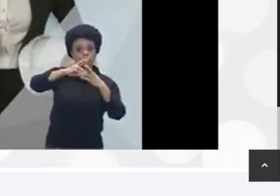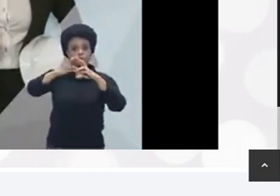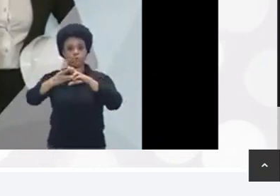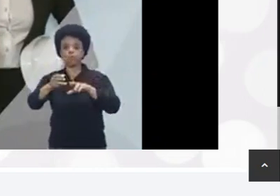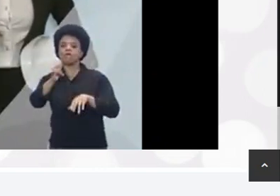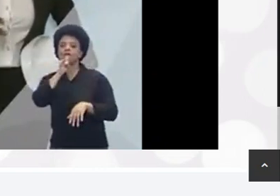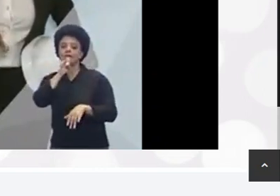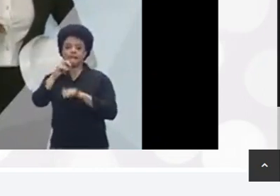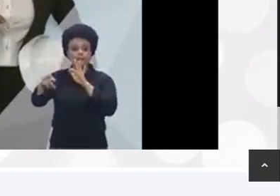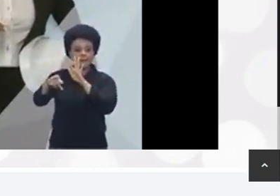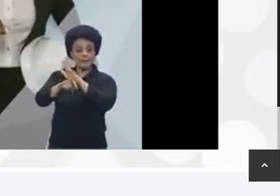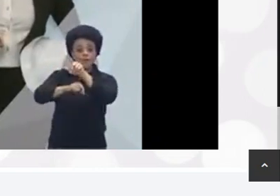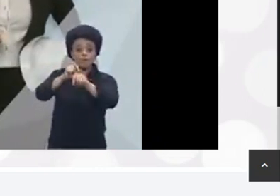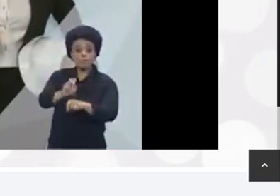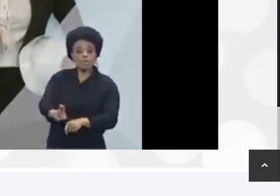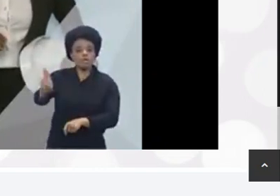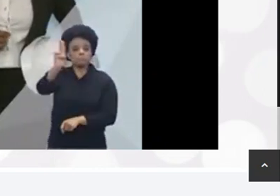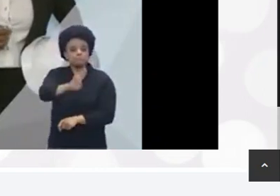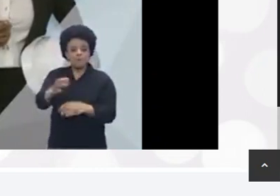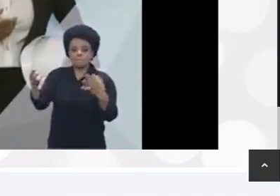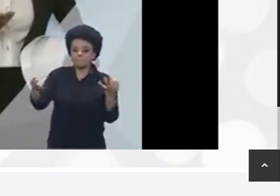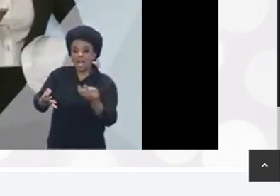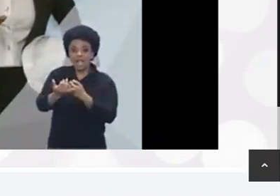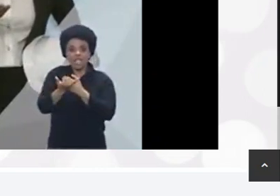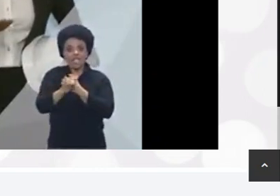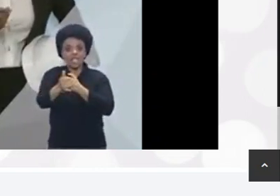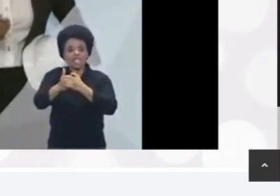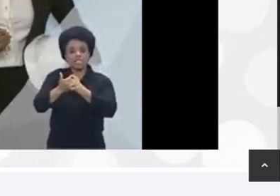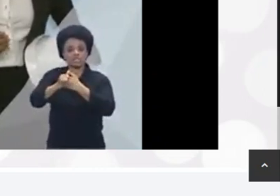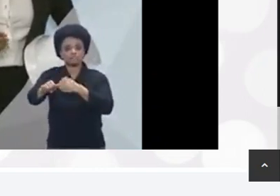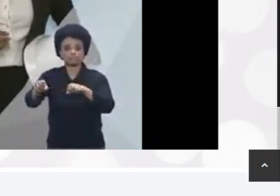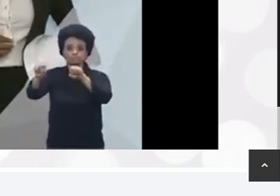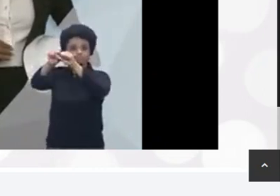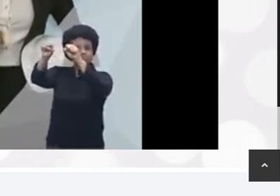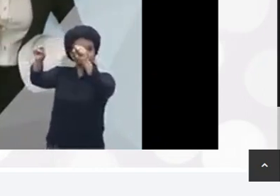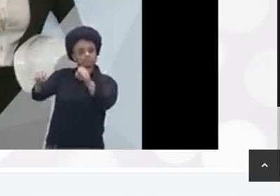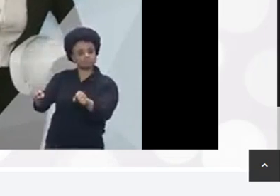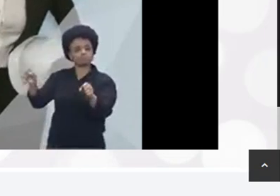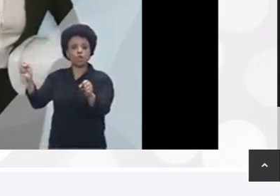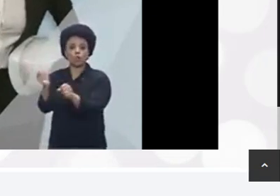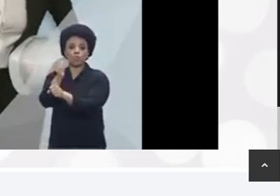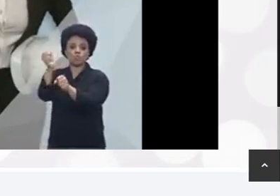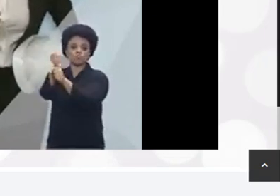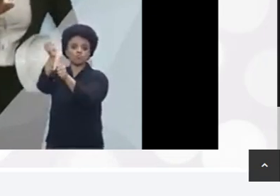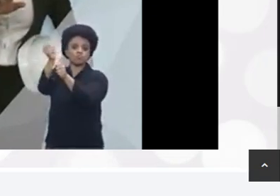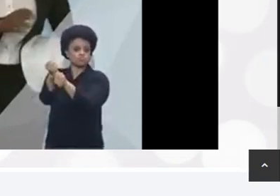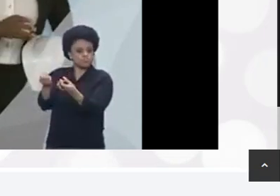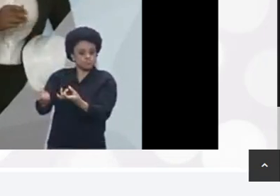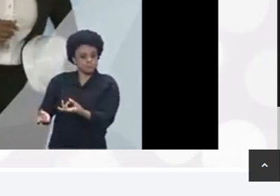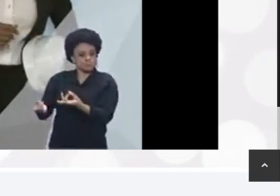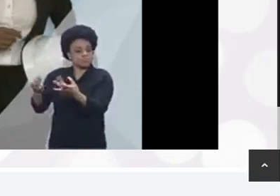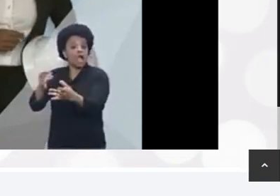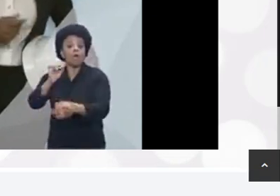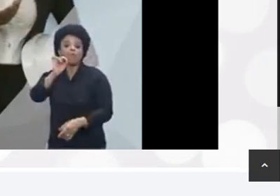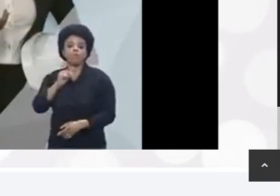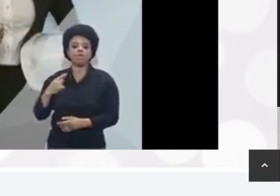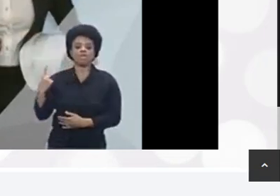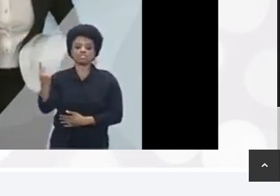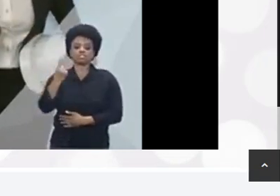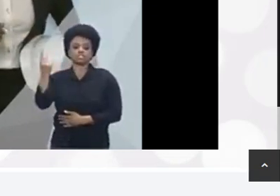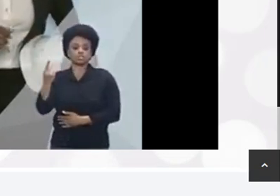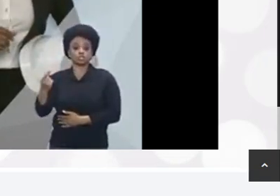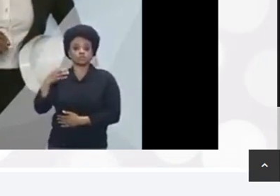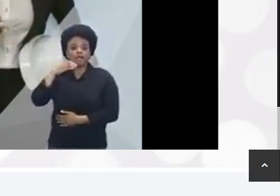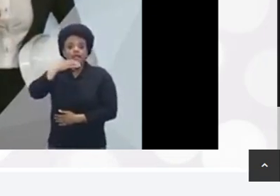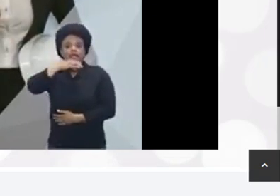Exemplos disso são o uso eficiente de energia e os sistemas construtivos, que proporcionam o isolamento térmico, o